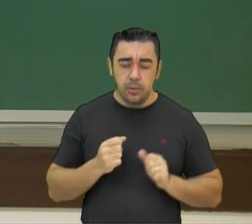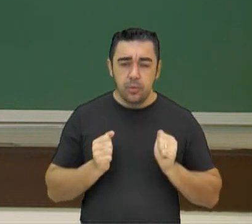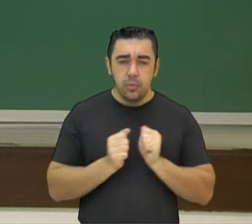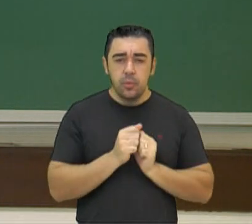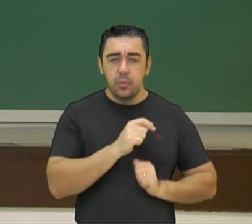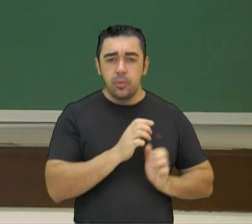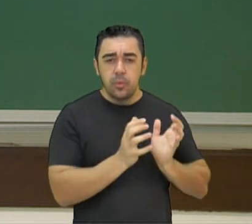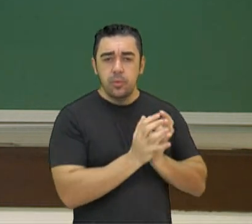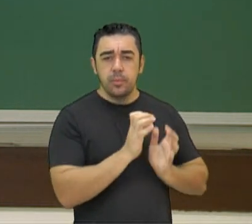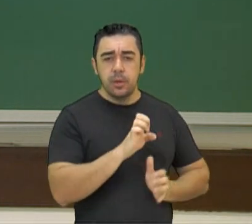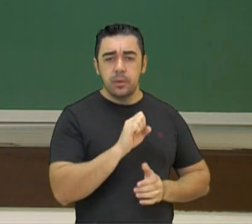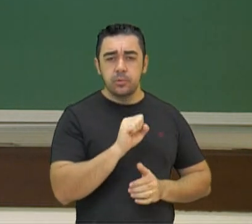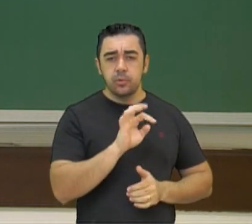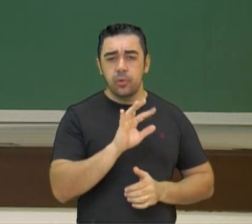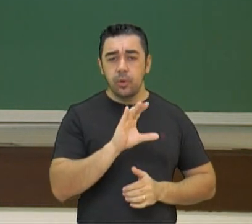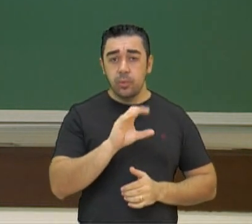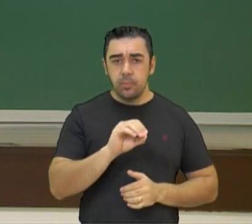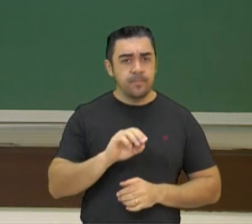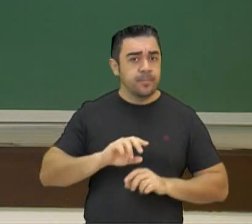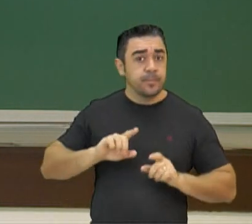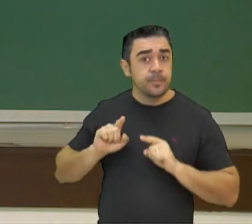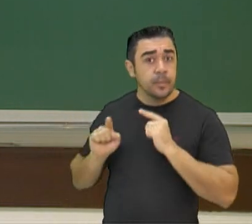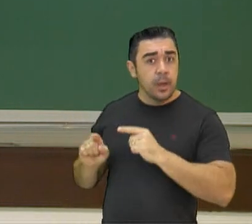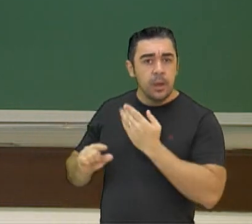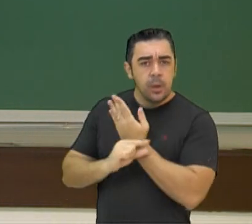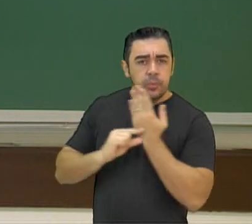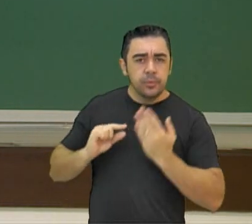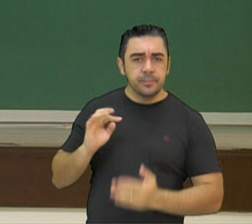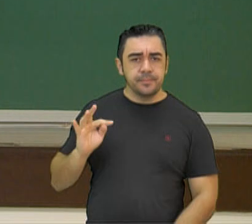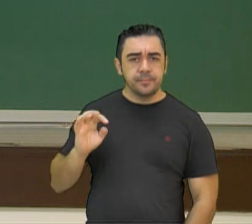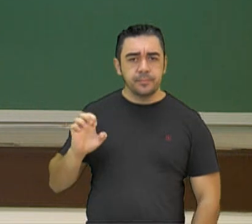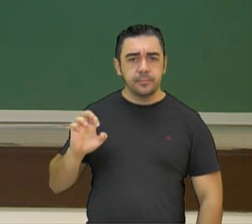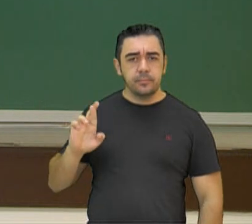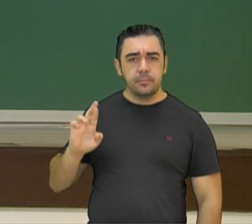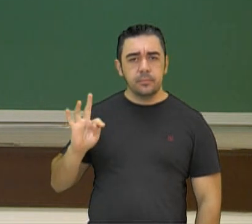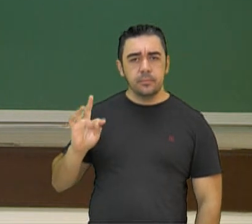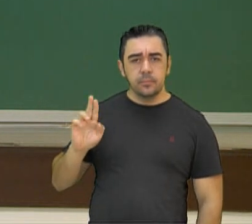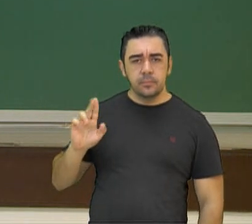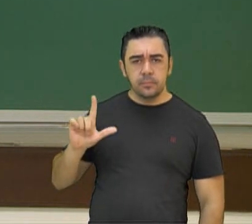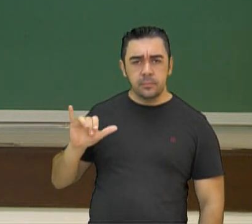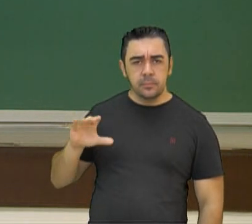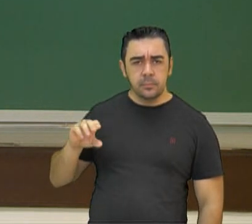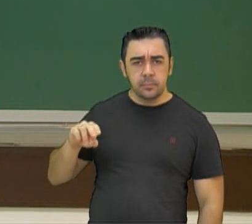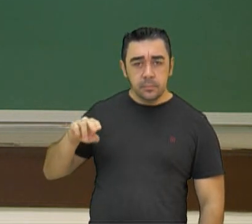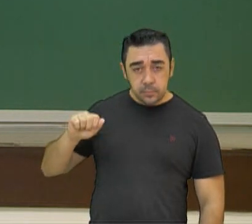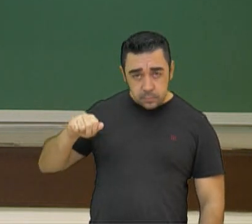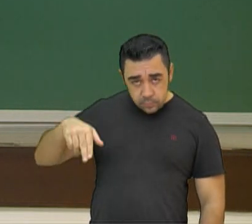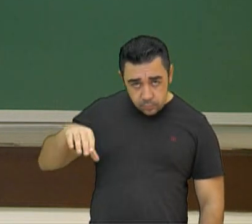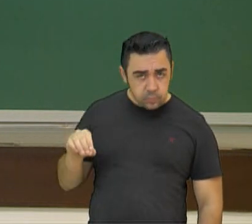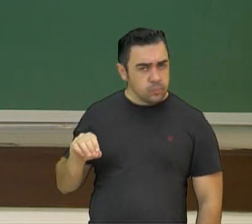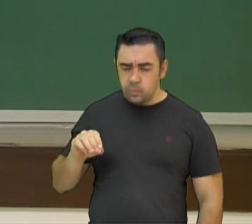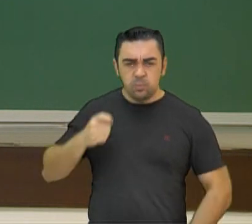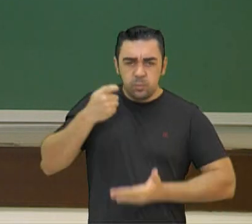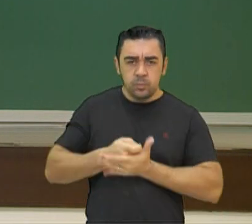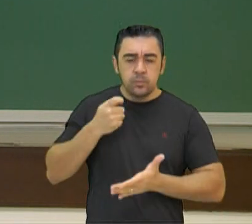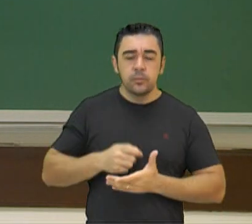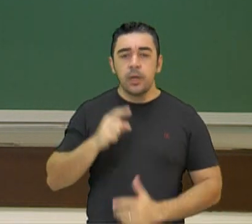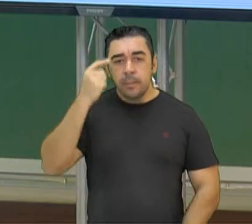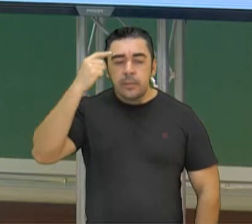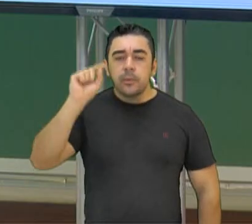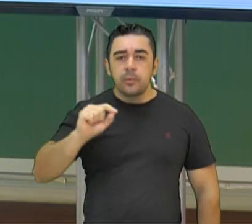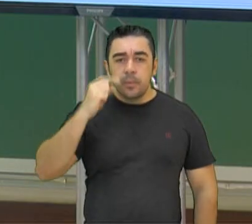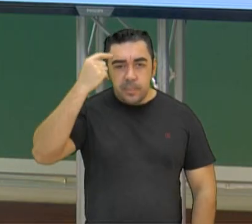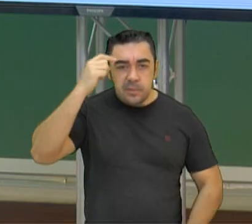estoicos, o Tertuliano não, era muito radical na sua filosofia cristã. Acreditava que o pensamento